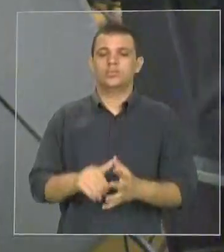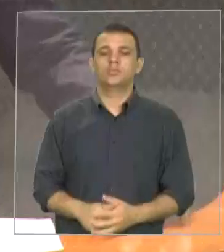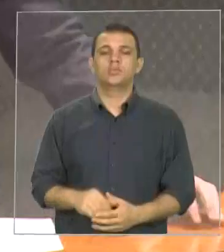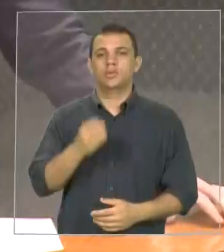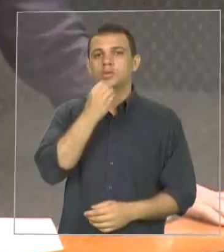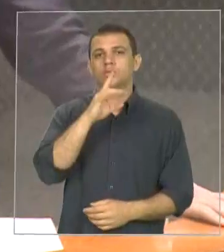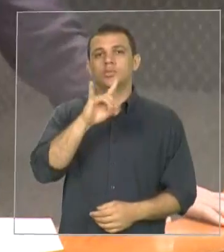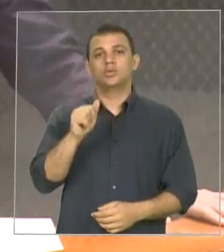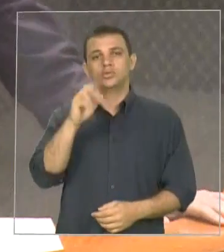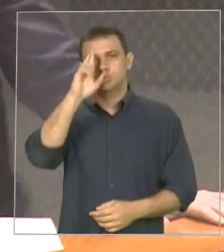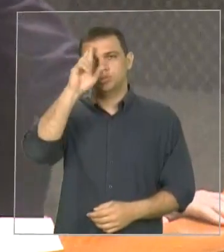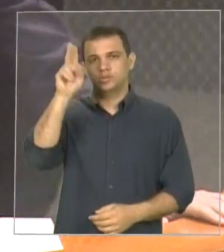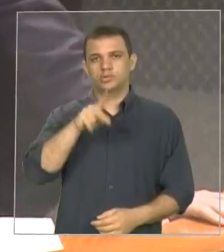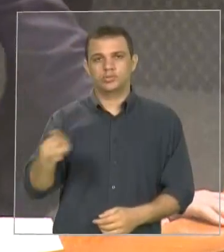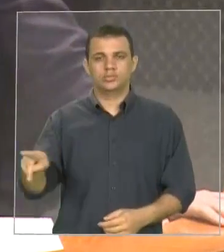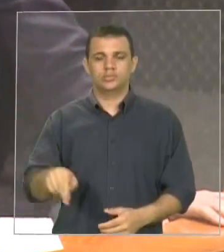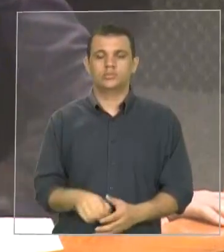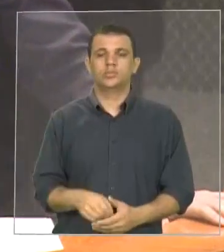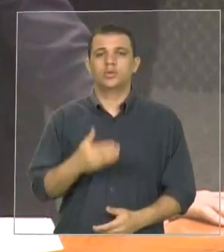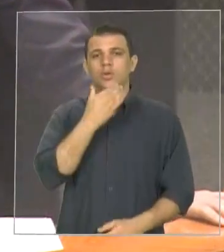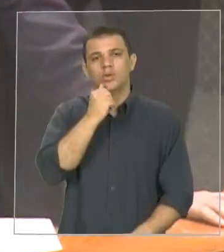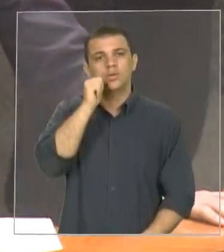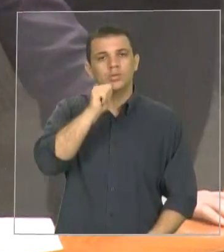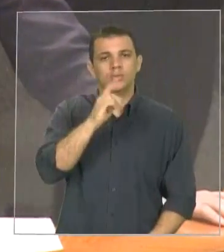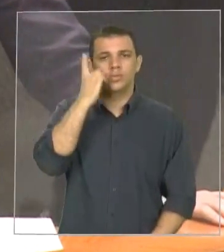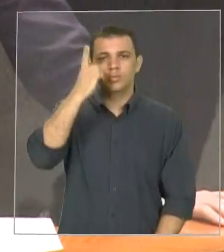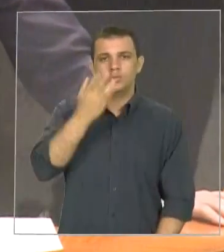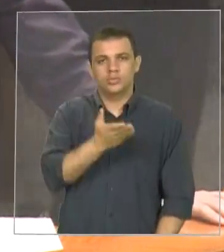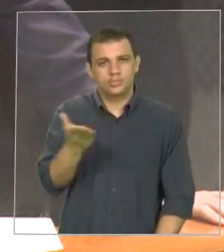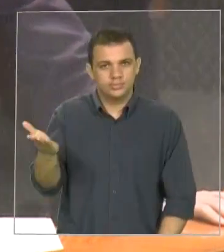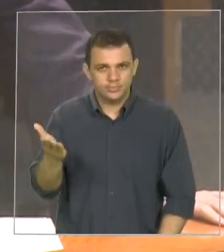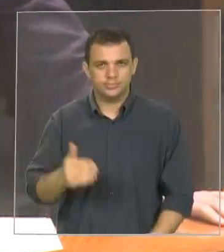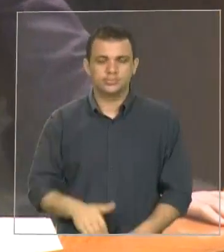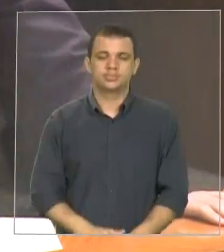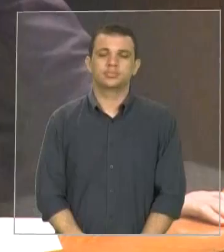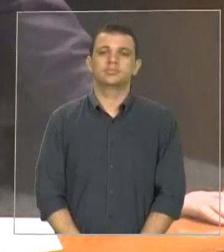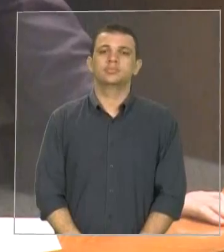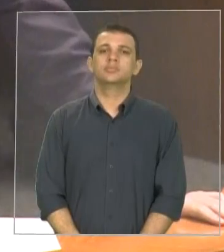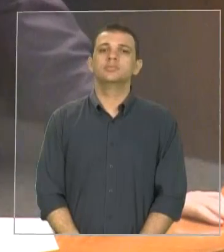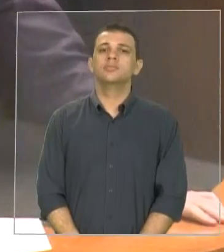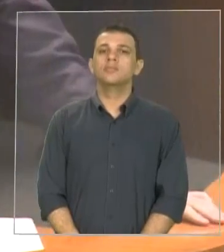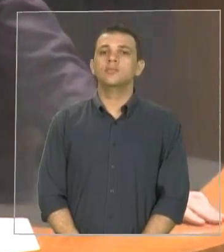Bom dia, senhor presidente, senhoras e senhores deputados, deputadas,